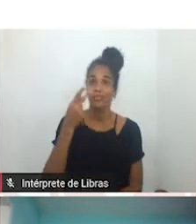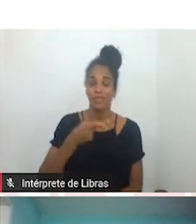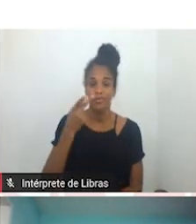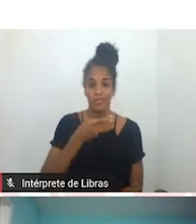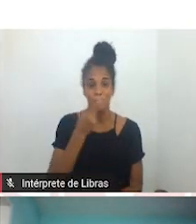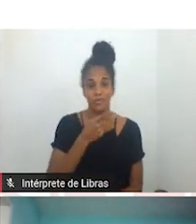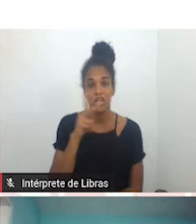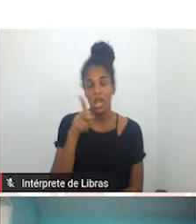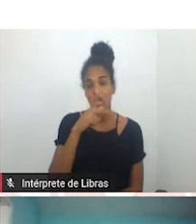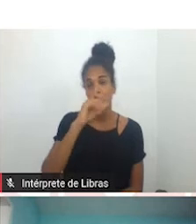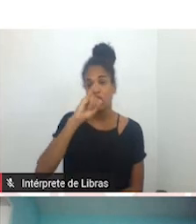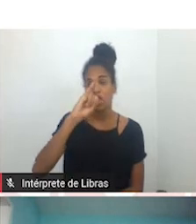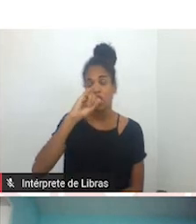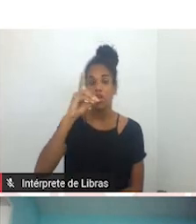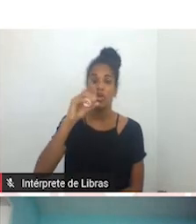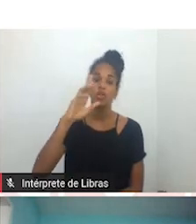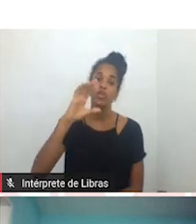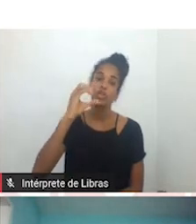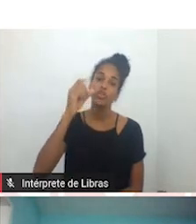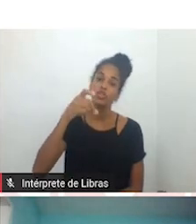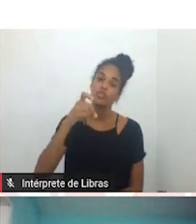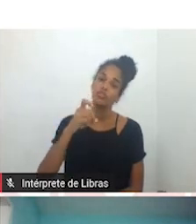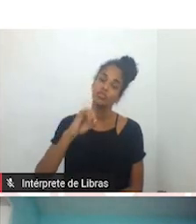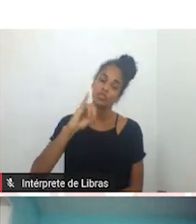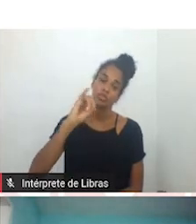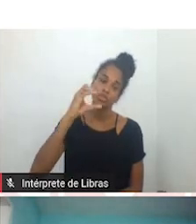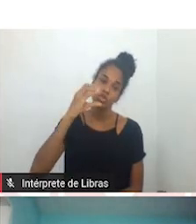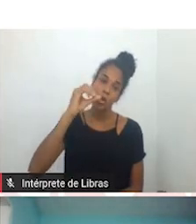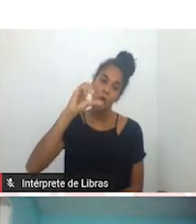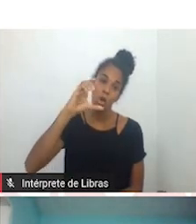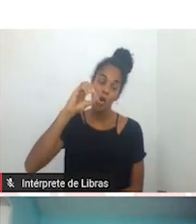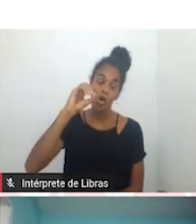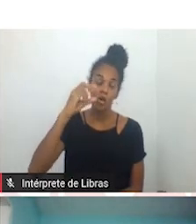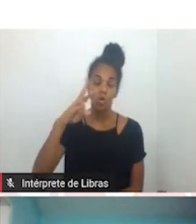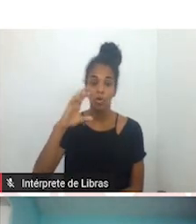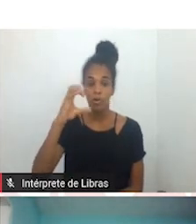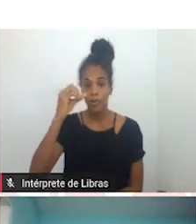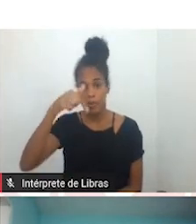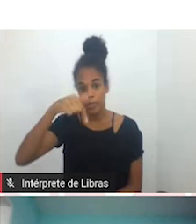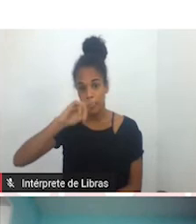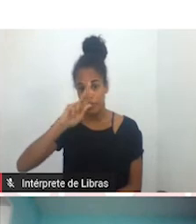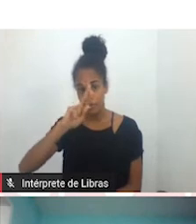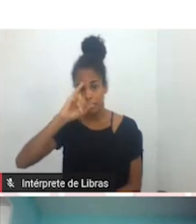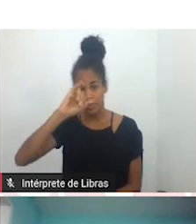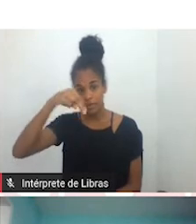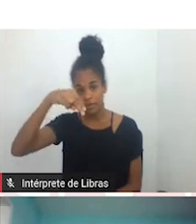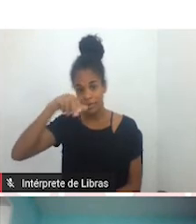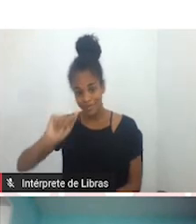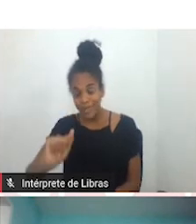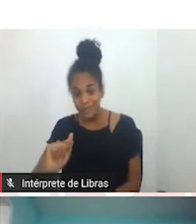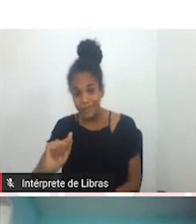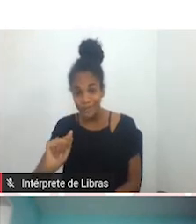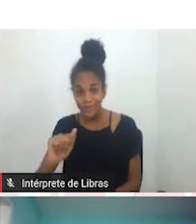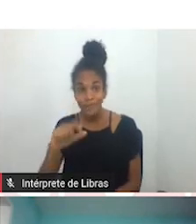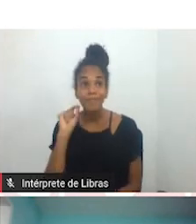Qual o mecanismo de ação da hidroxicloroquina? Justamente isso. O vírus não entra na célula pelo receptor de angiotensina, a hidroxicloroquina in